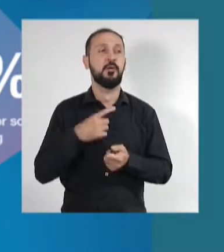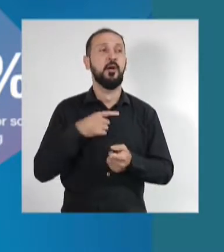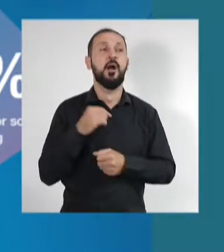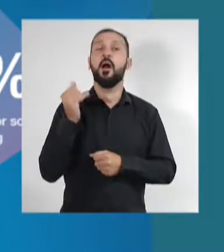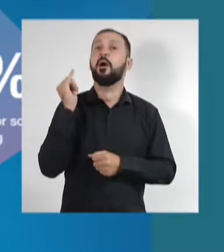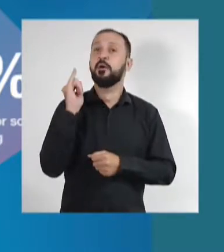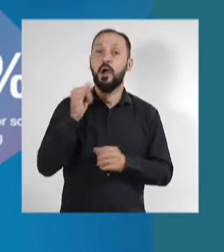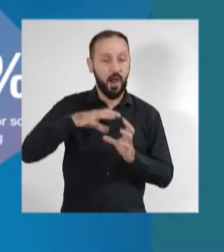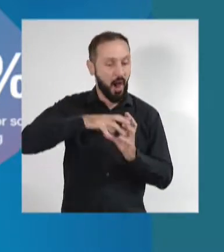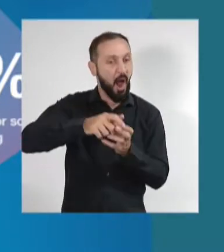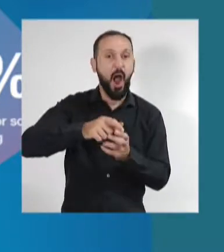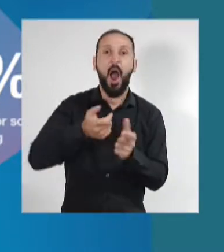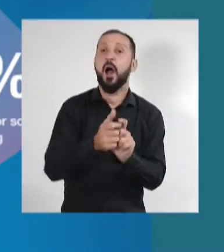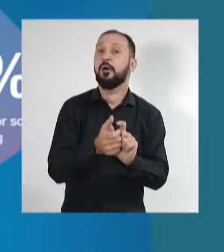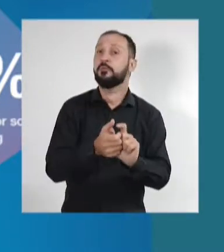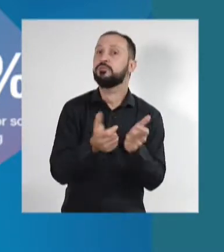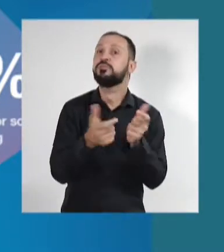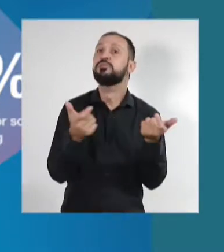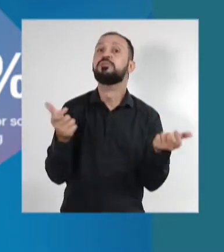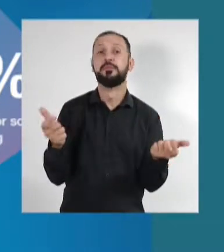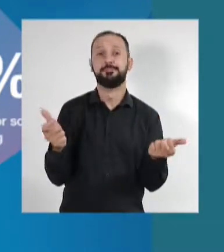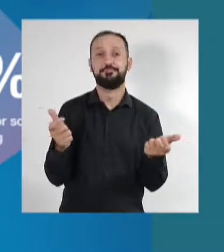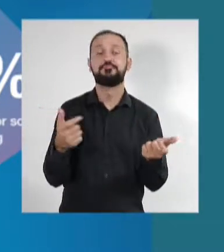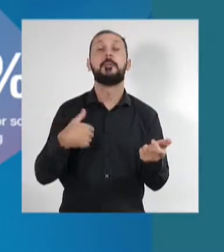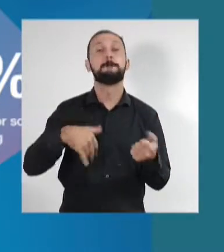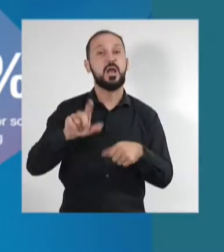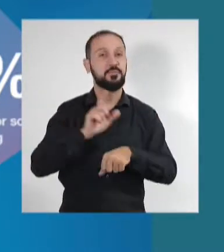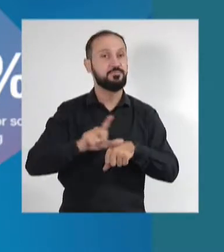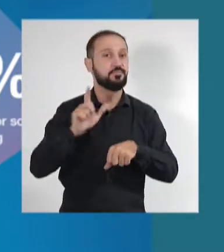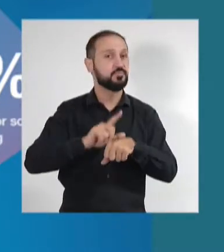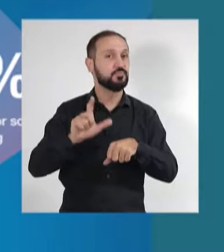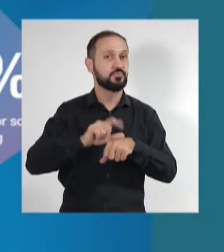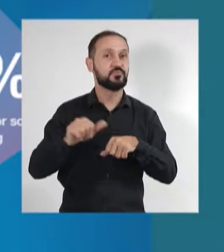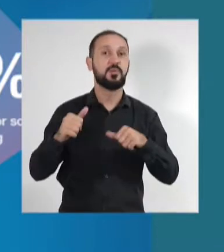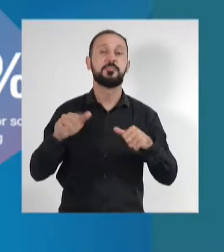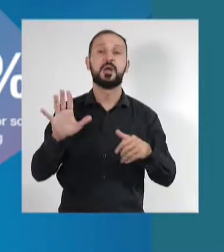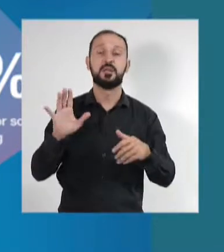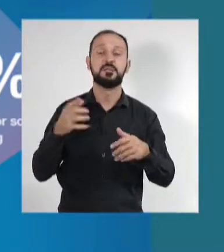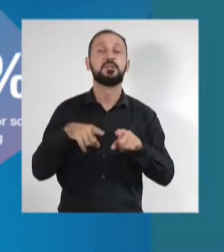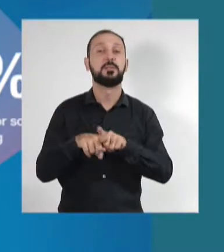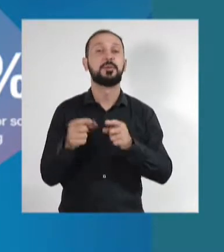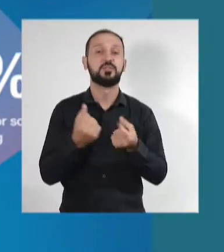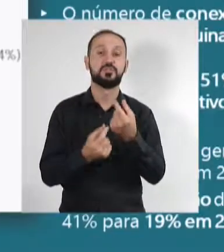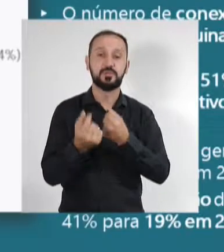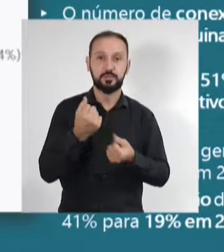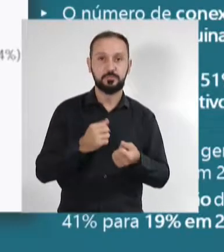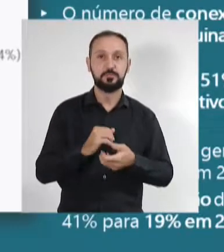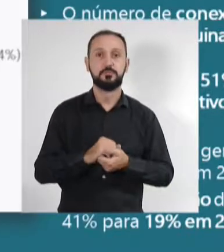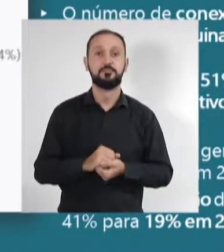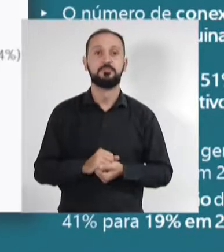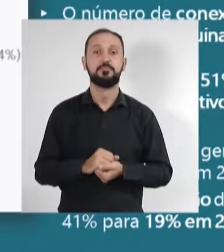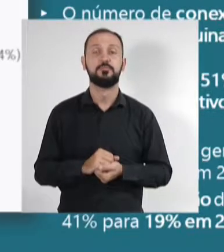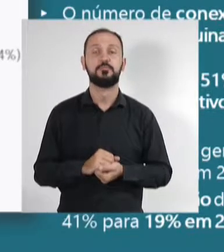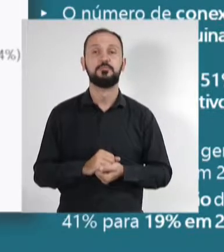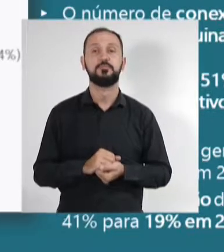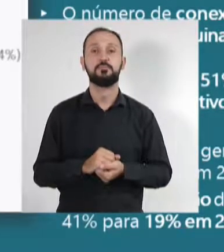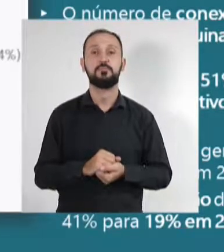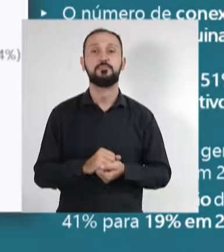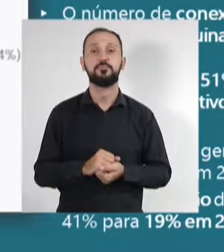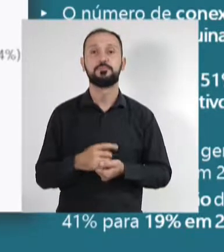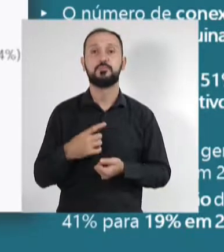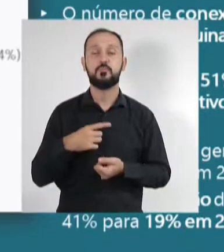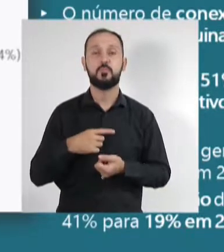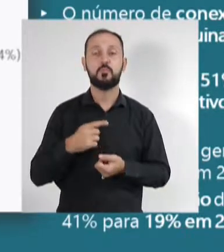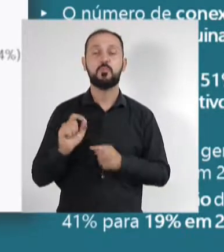de dados globais já é maior do que o fluxo de comércio internacional e do que o fluxo de finanças. A gente está falando de